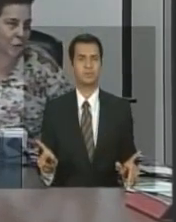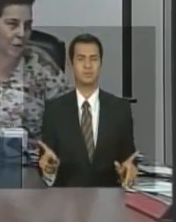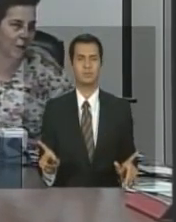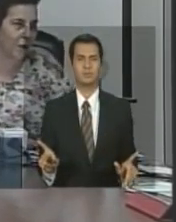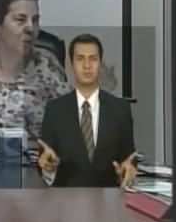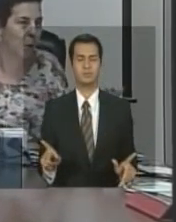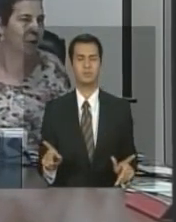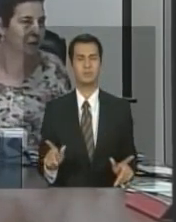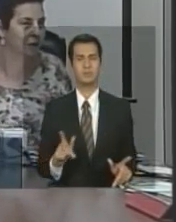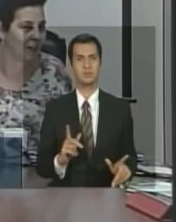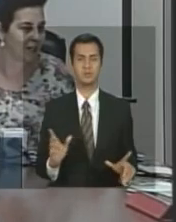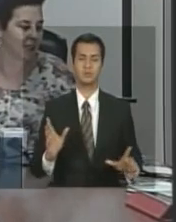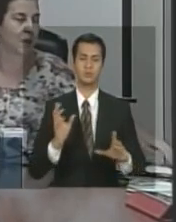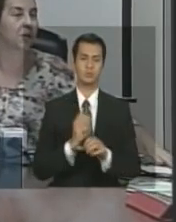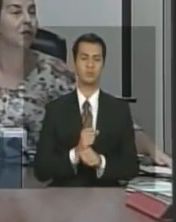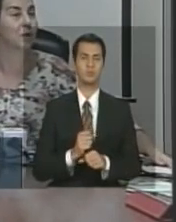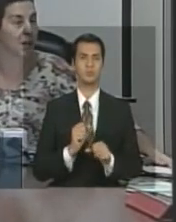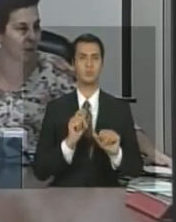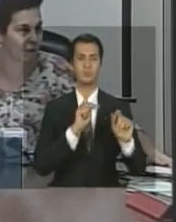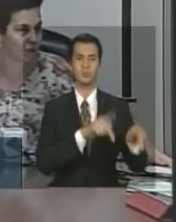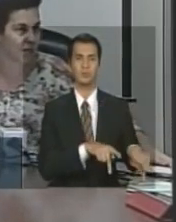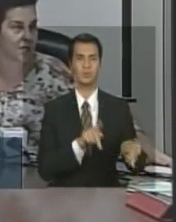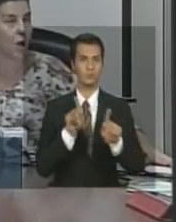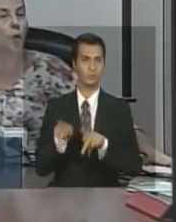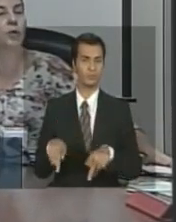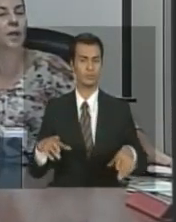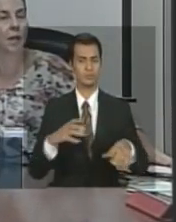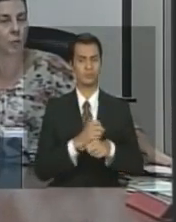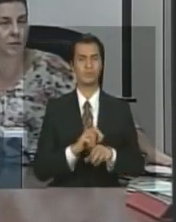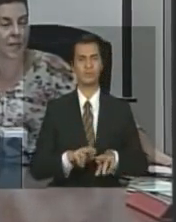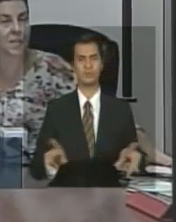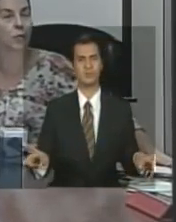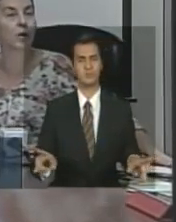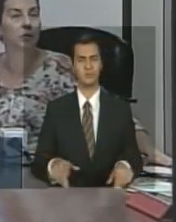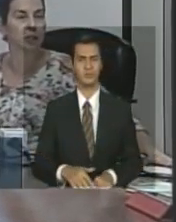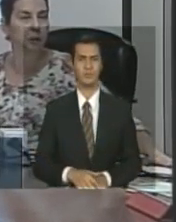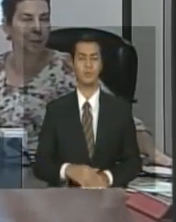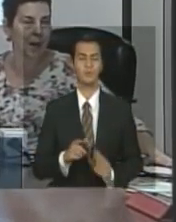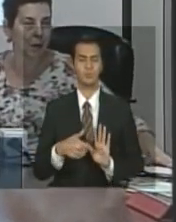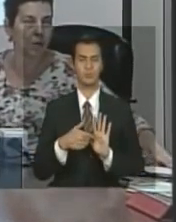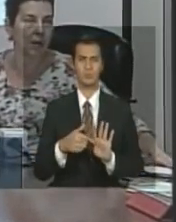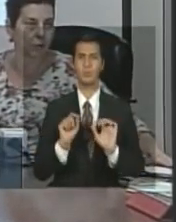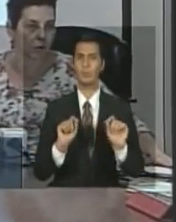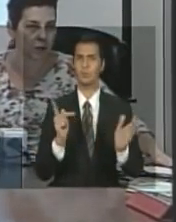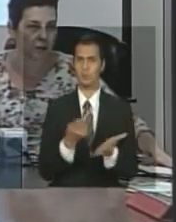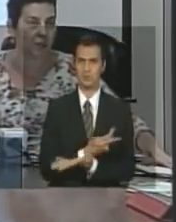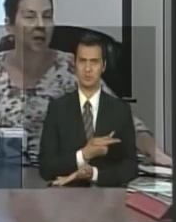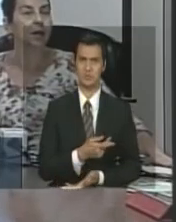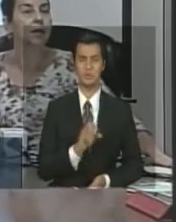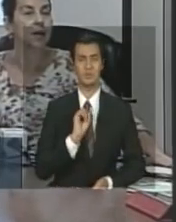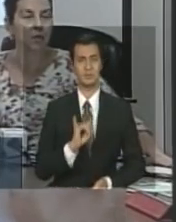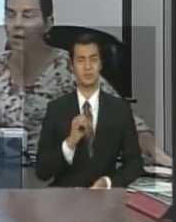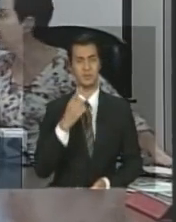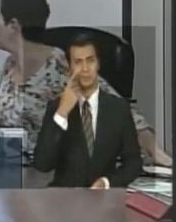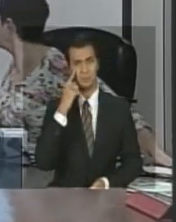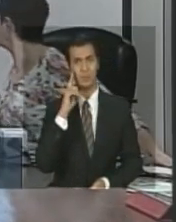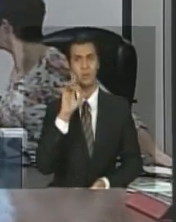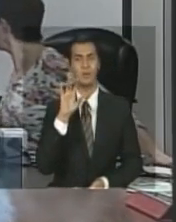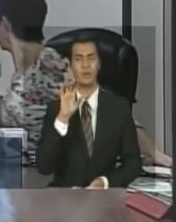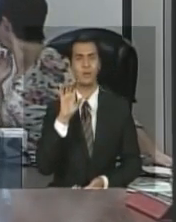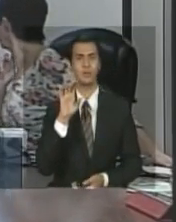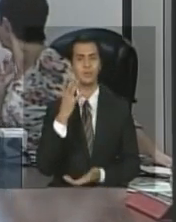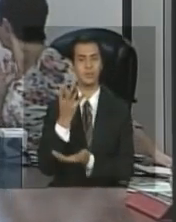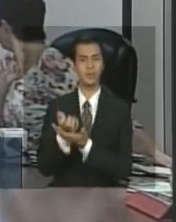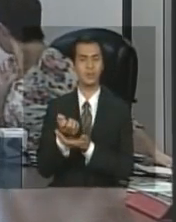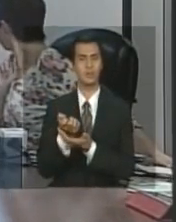acaba somando públicos diferenciados. Então, eu vou mostrar para vocês o que acontece quando a gente pega um recorte que não é o recorte